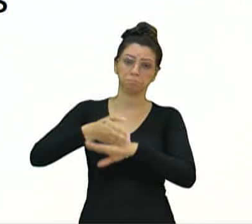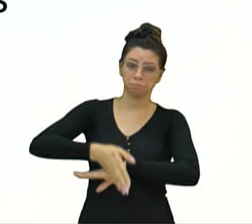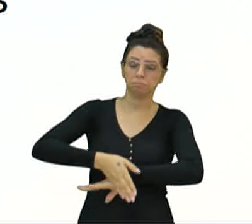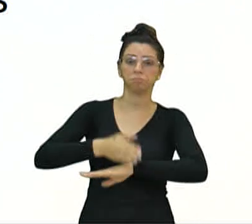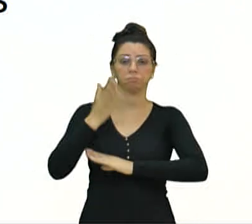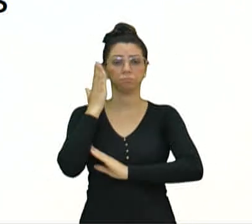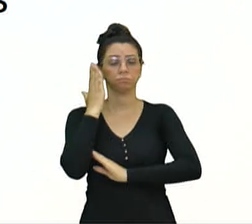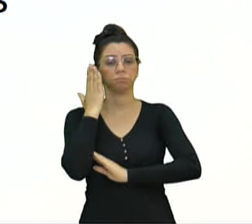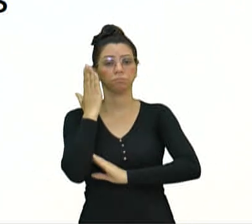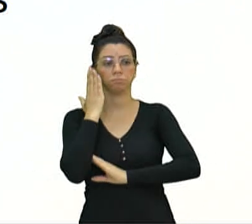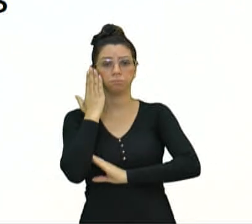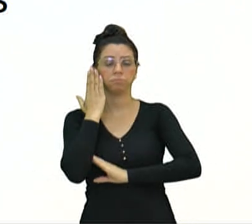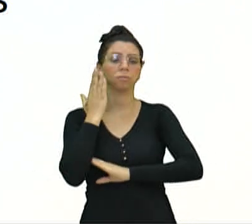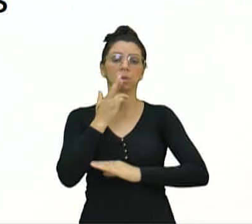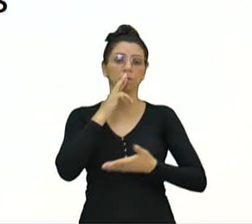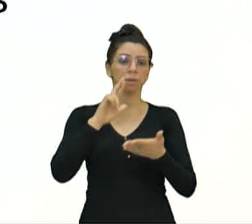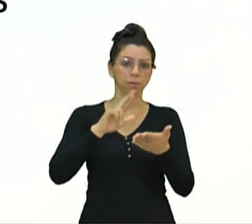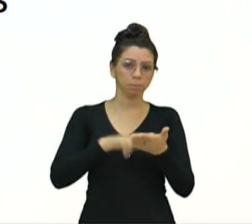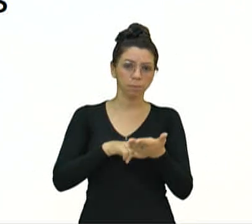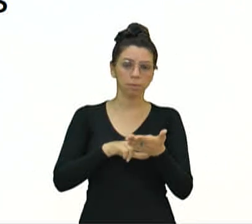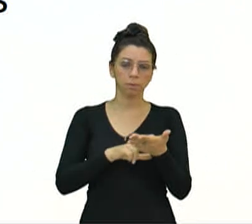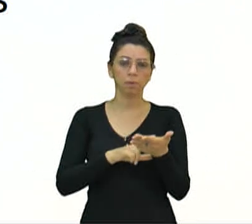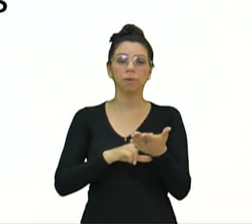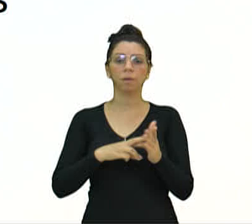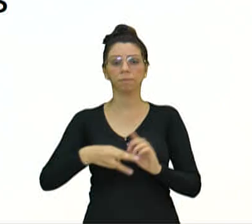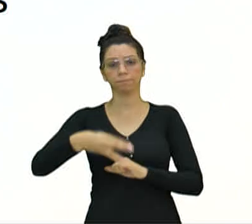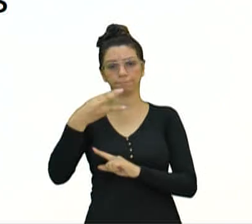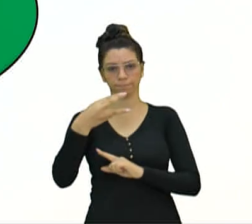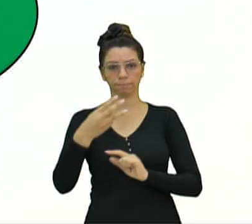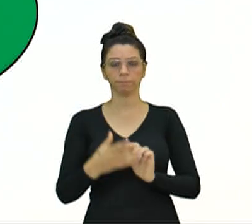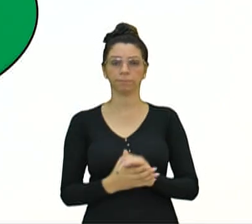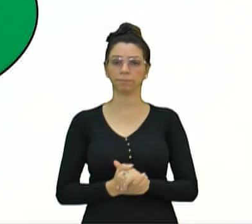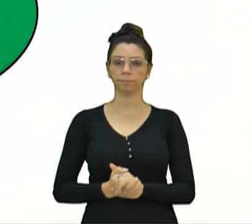para saber e responder essa questão também.